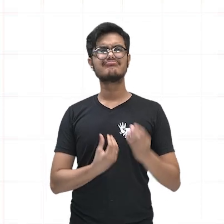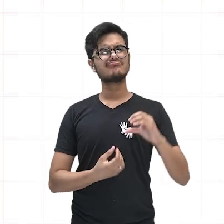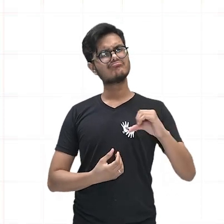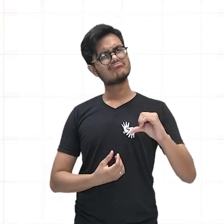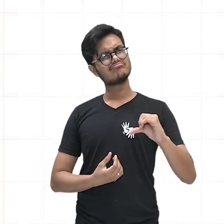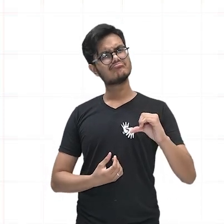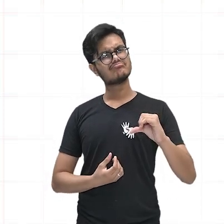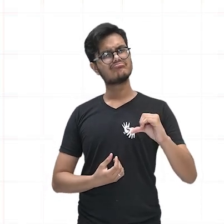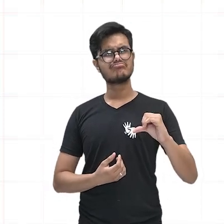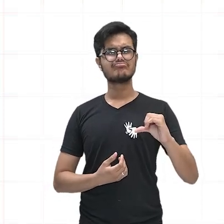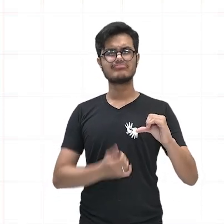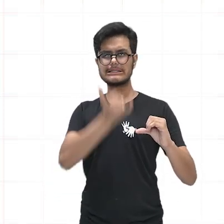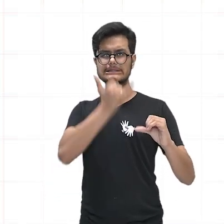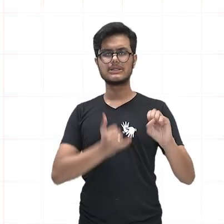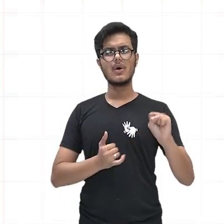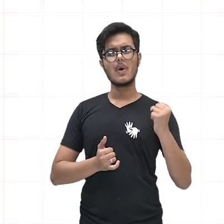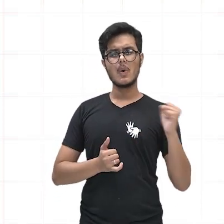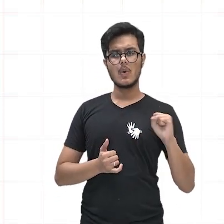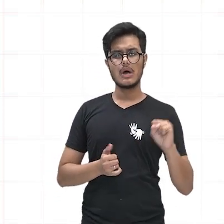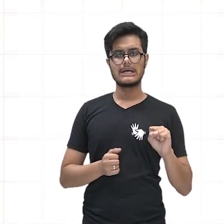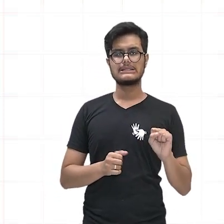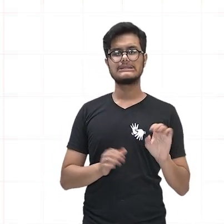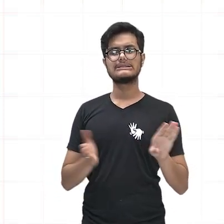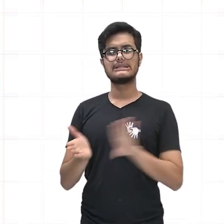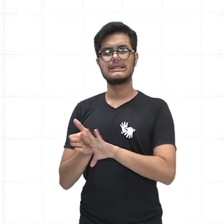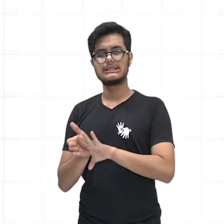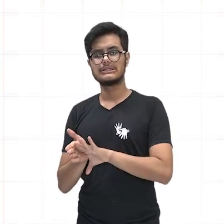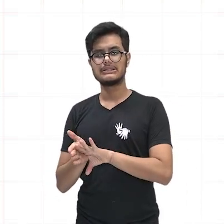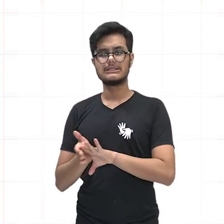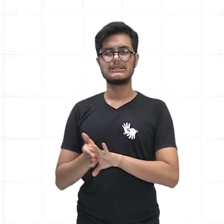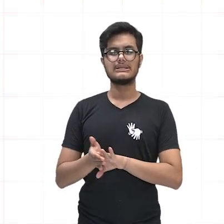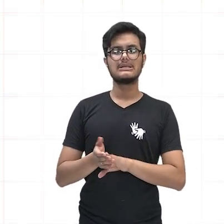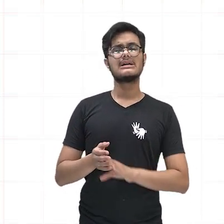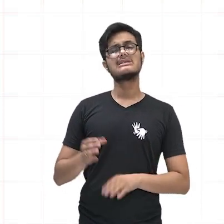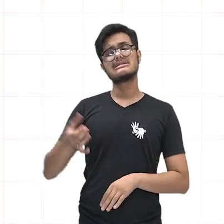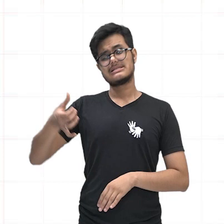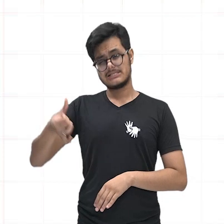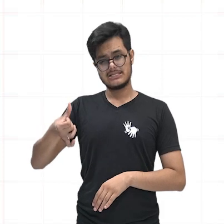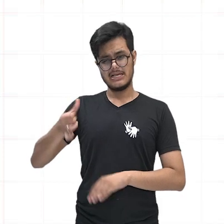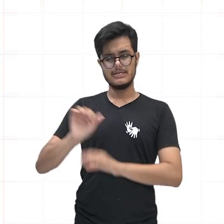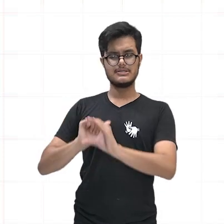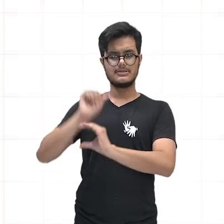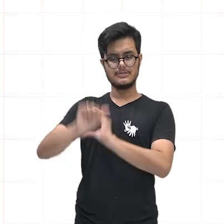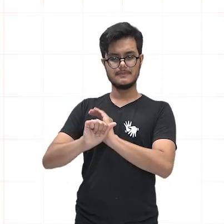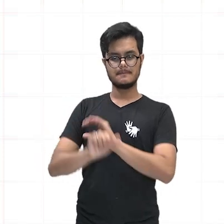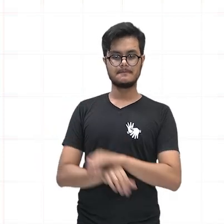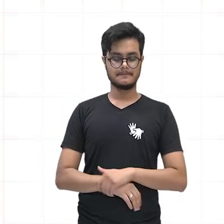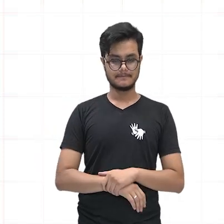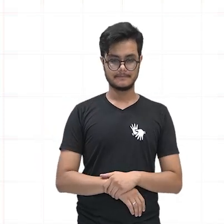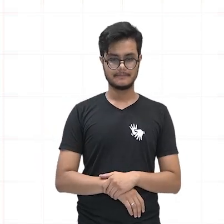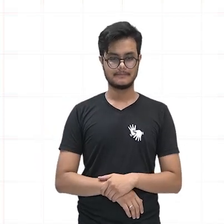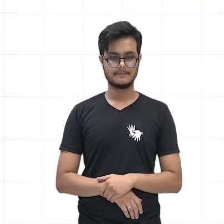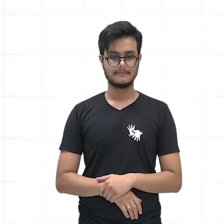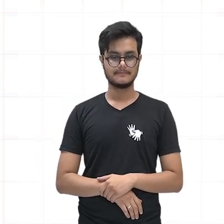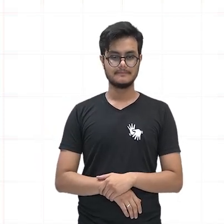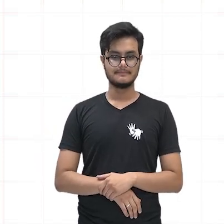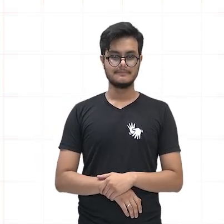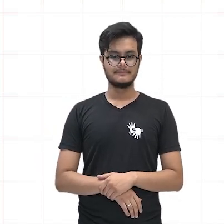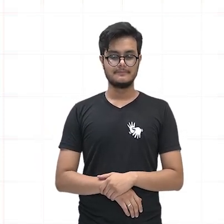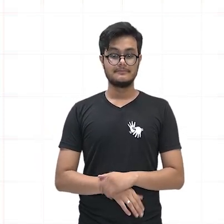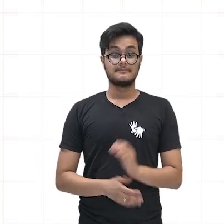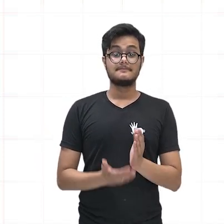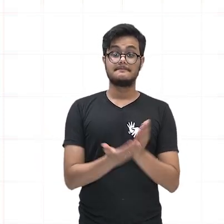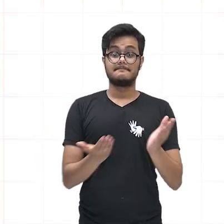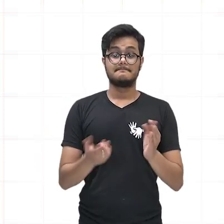século vi antes de Cristo ao século vi antes de Cristo tá e a